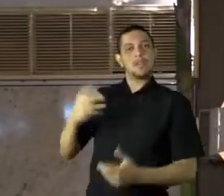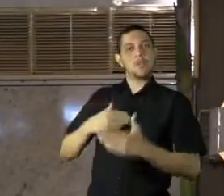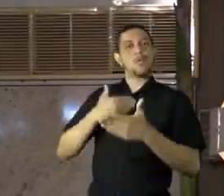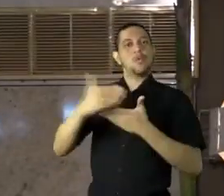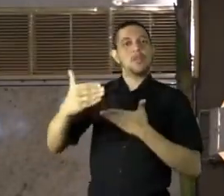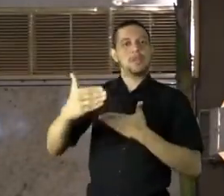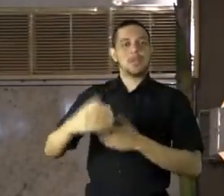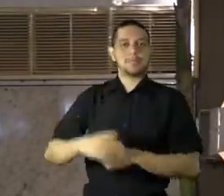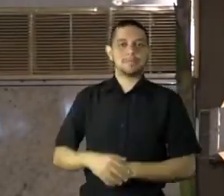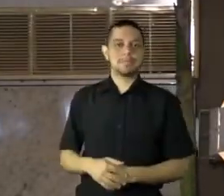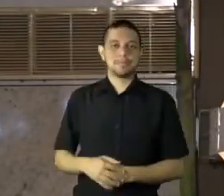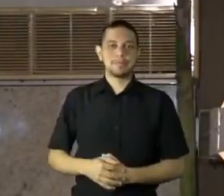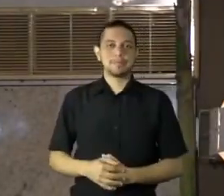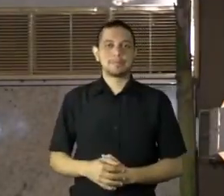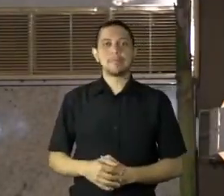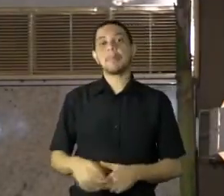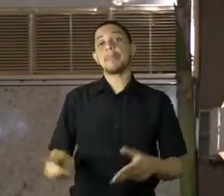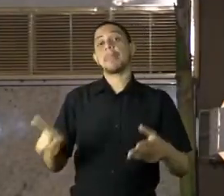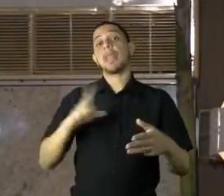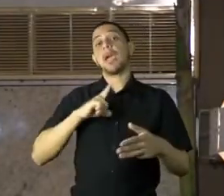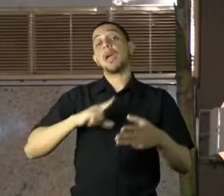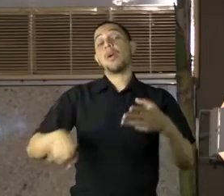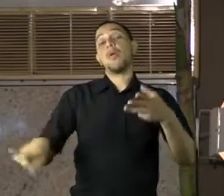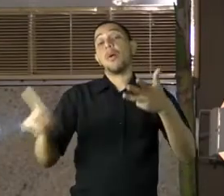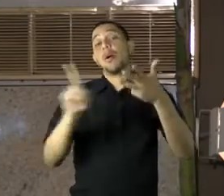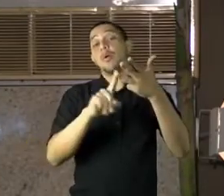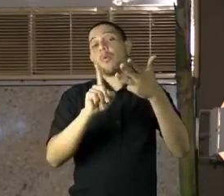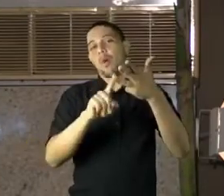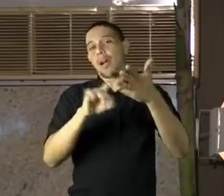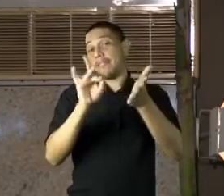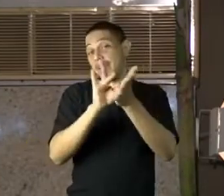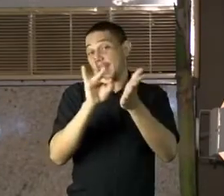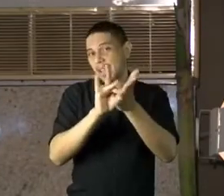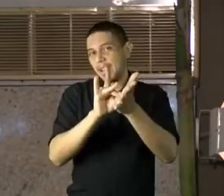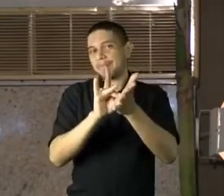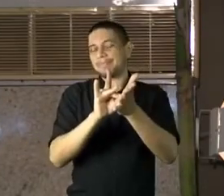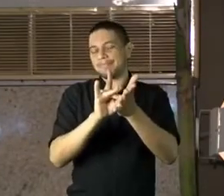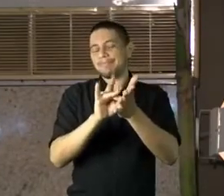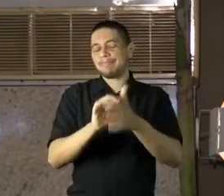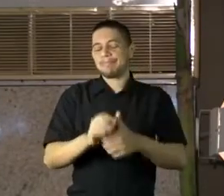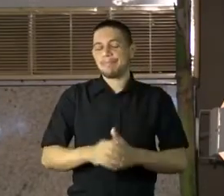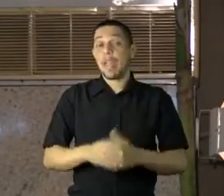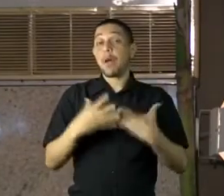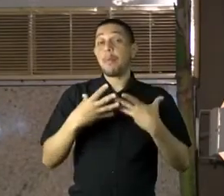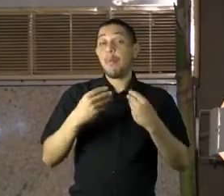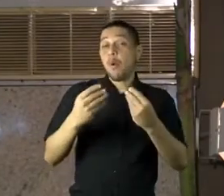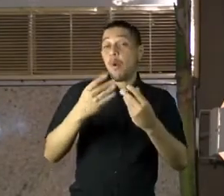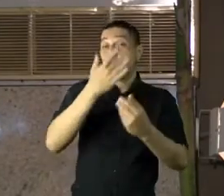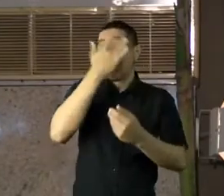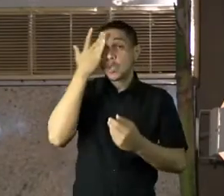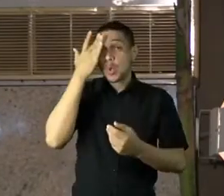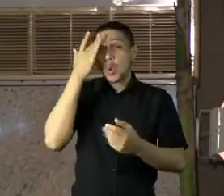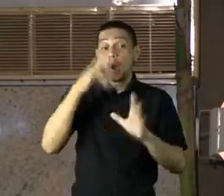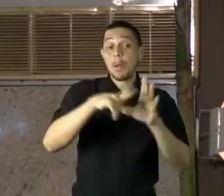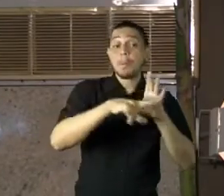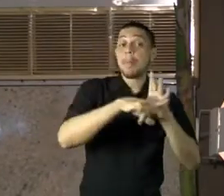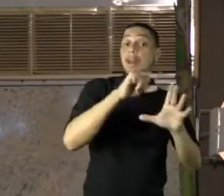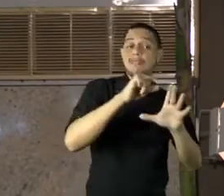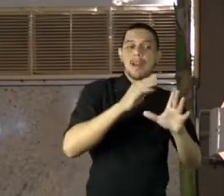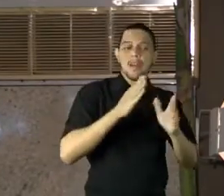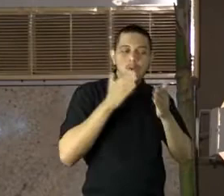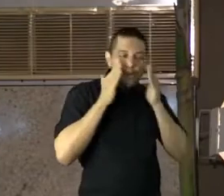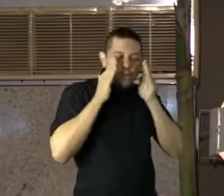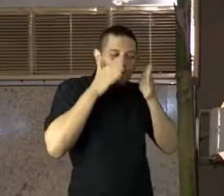relato eu quero considerar a rapidamente e muitas pessoas preferem abraçar a escuridão dos seus pecados a